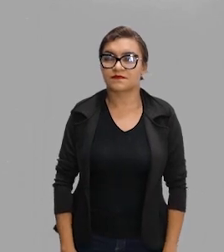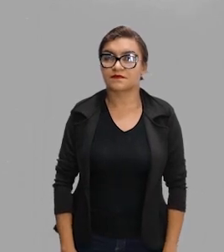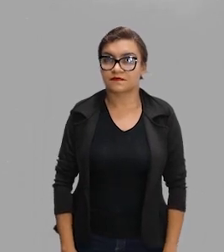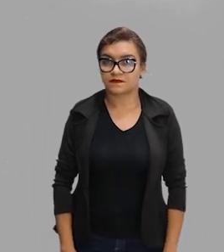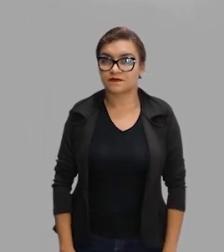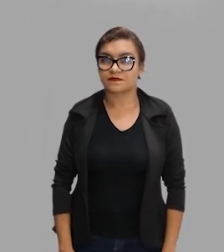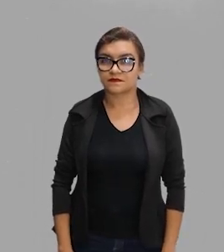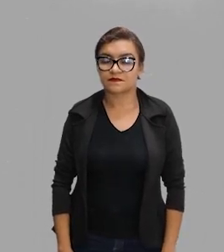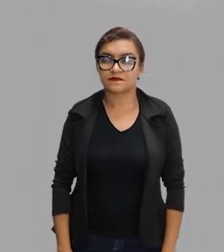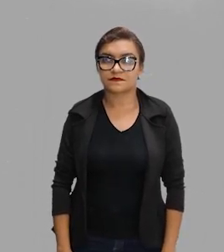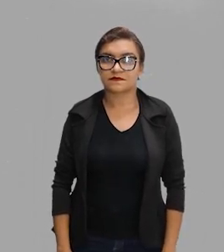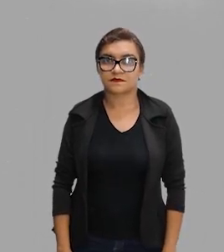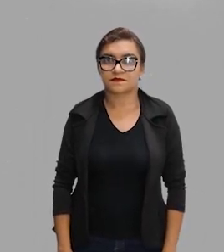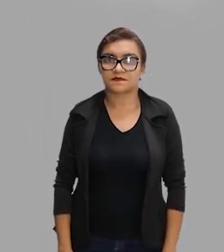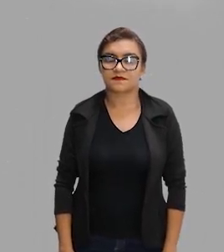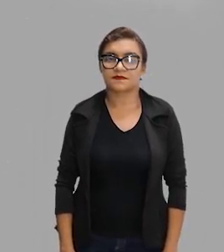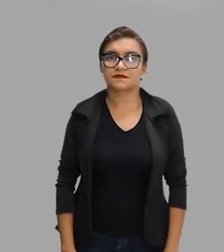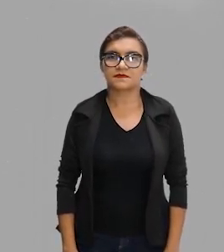frenar.